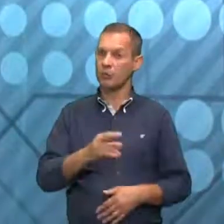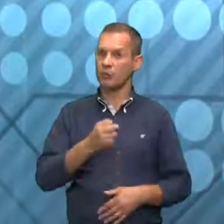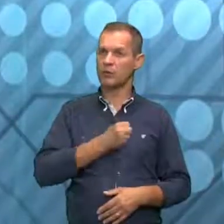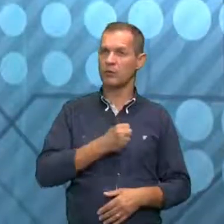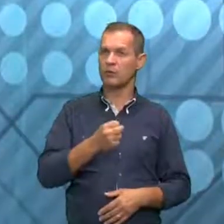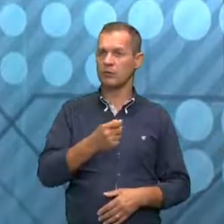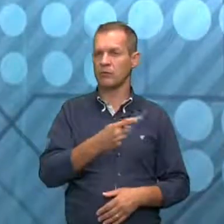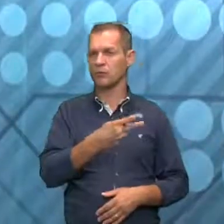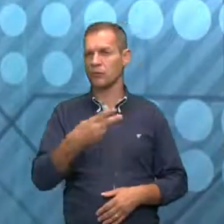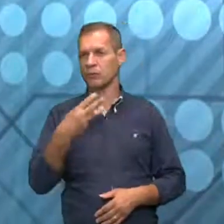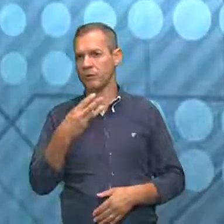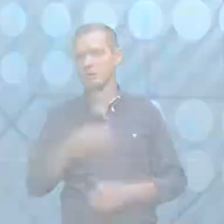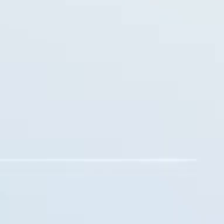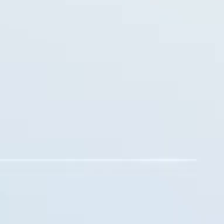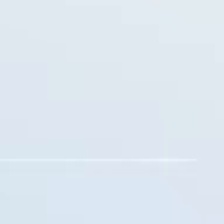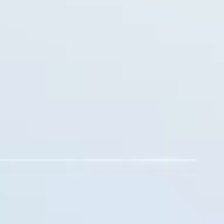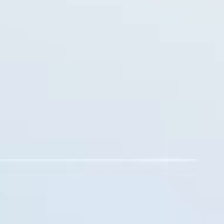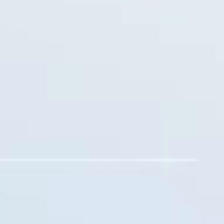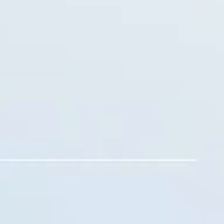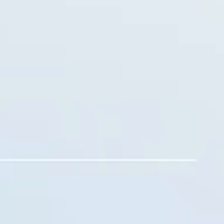dessa situação problema.